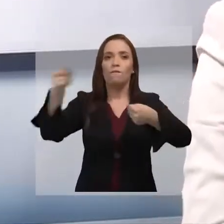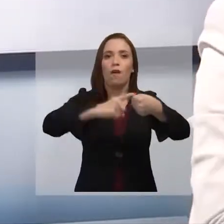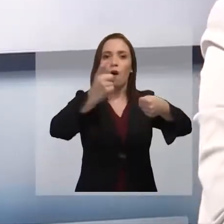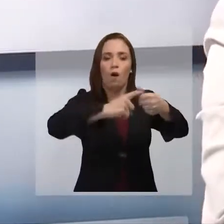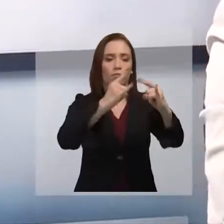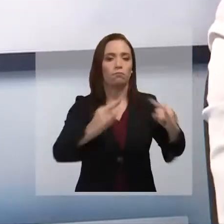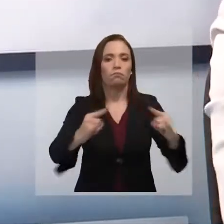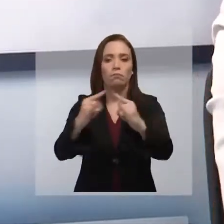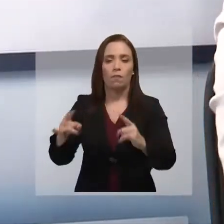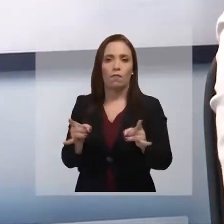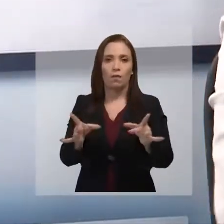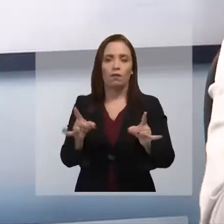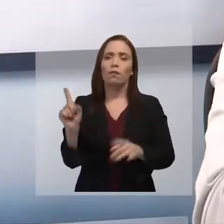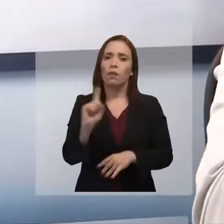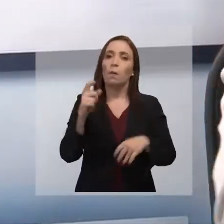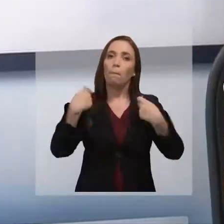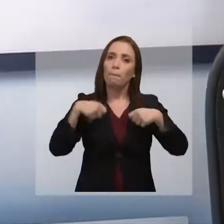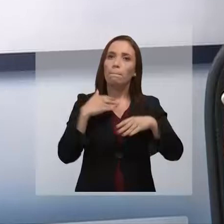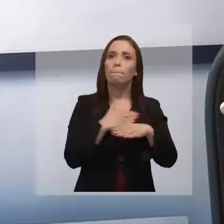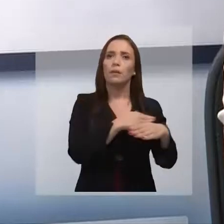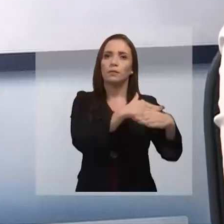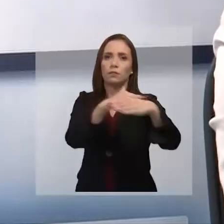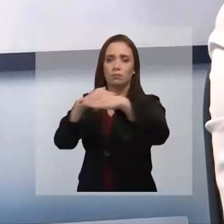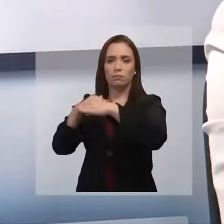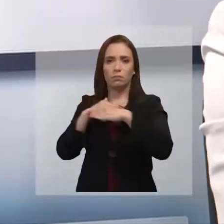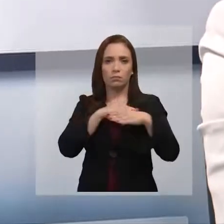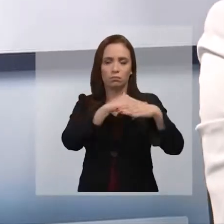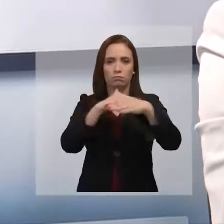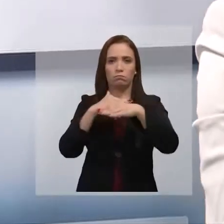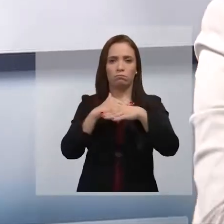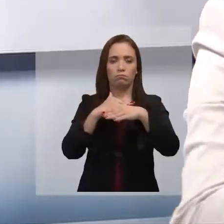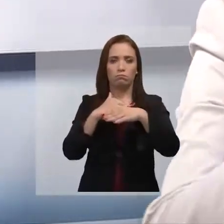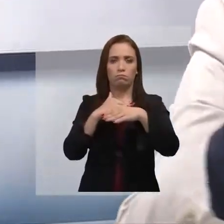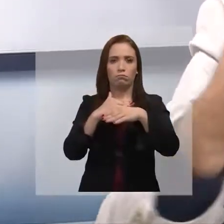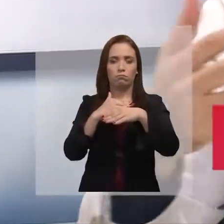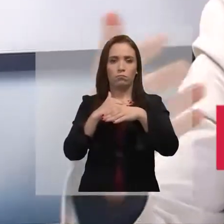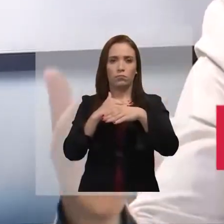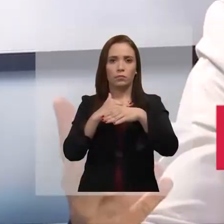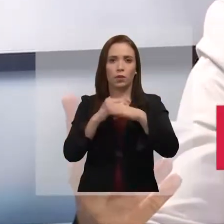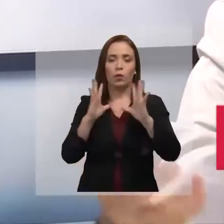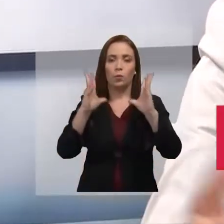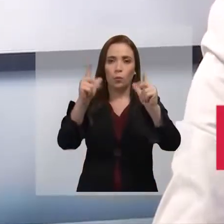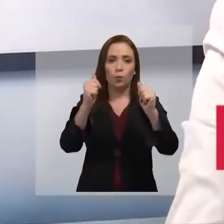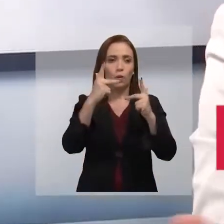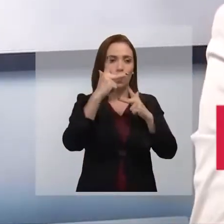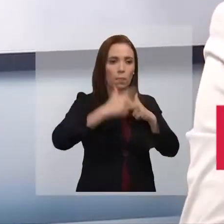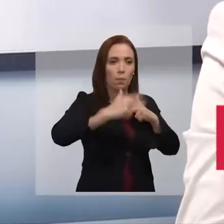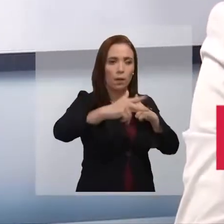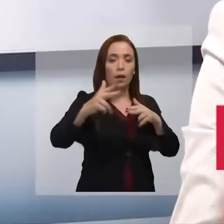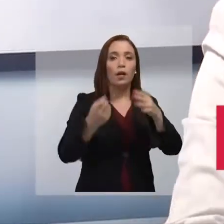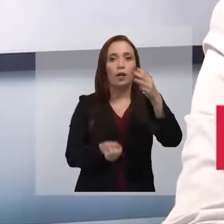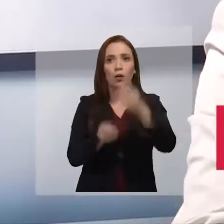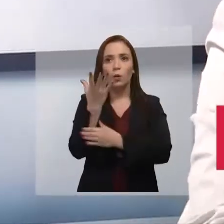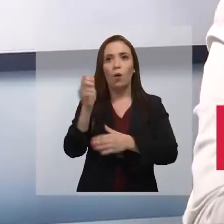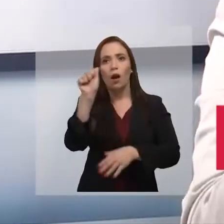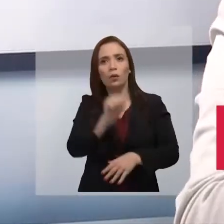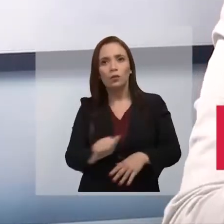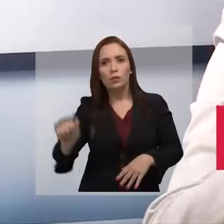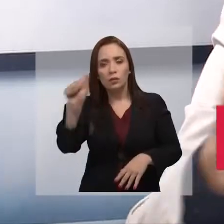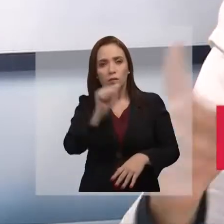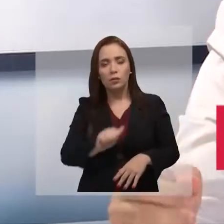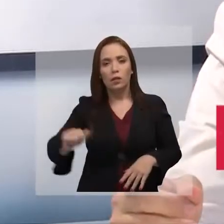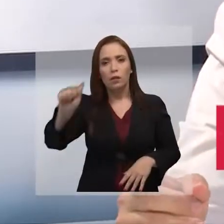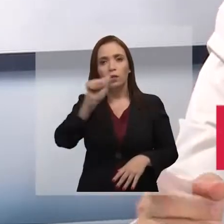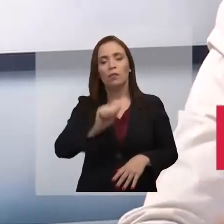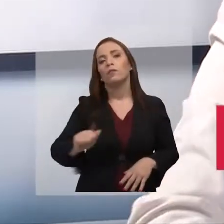trabalhador e você permite que quem entrar aqui no meio está fora da padronização e gera esse ordenamento. Criei a associação ASCAF, Associação